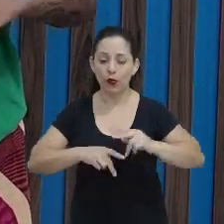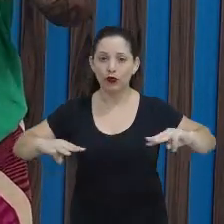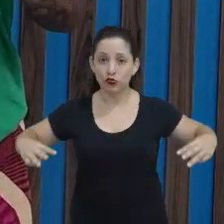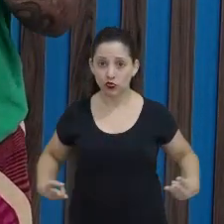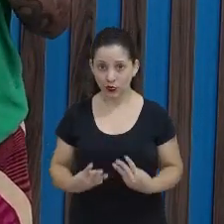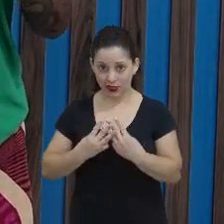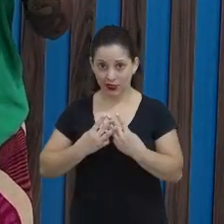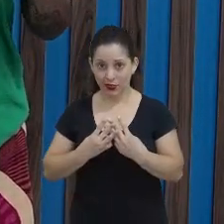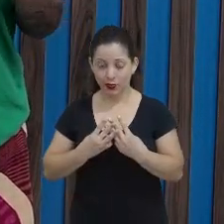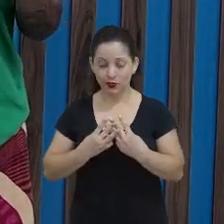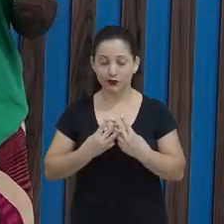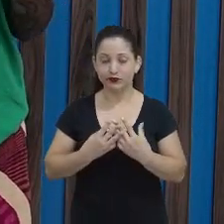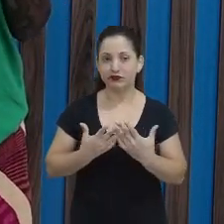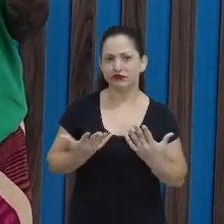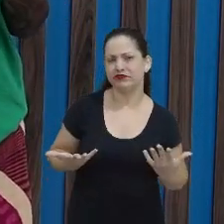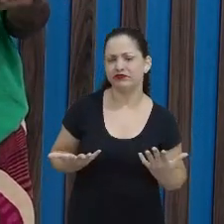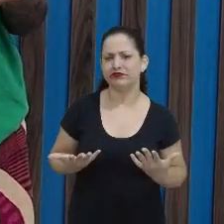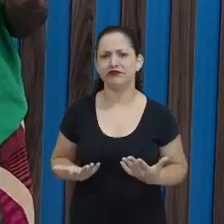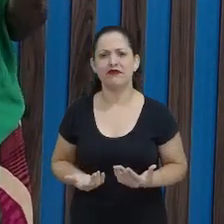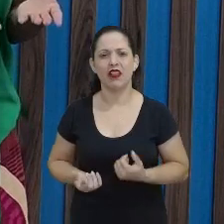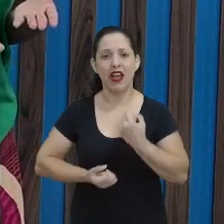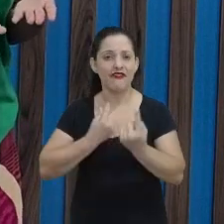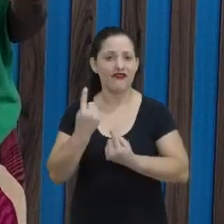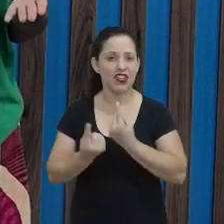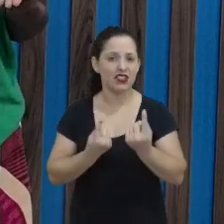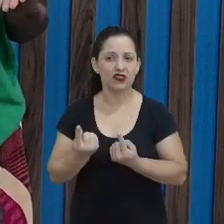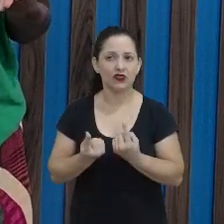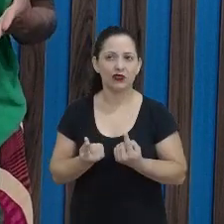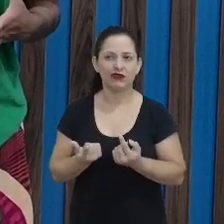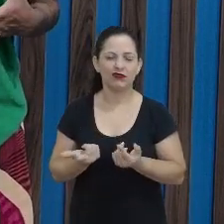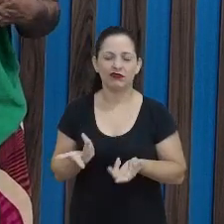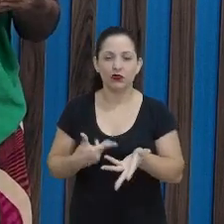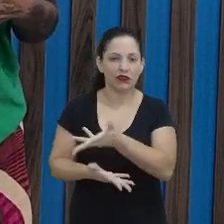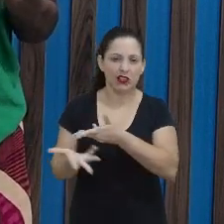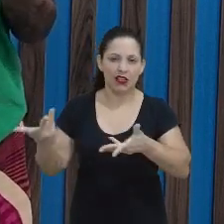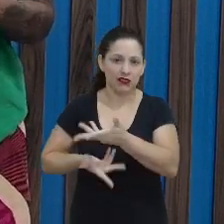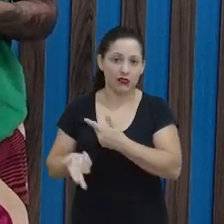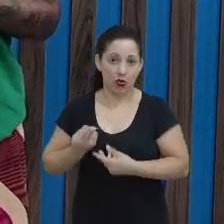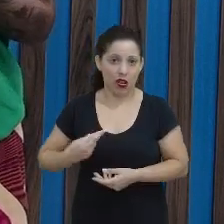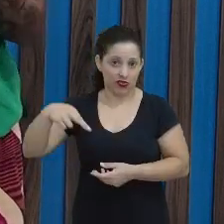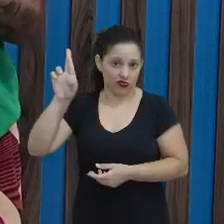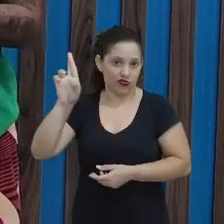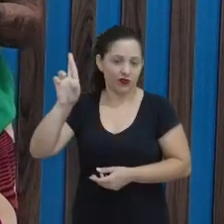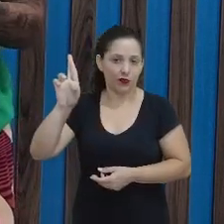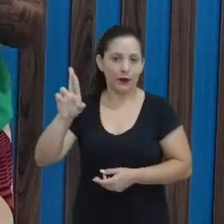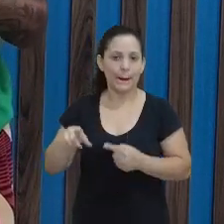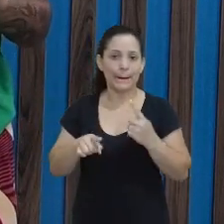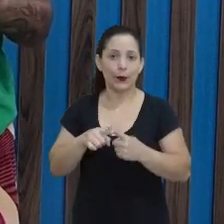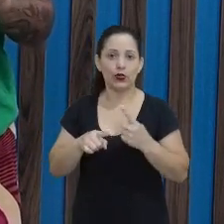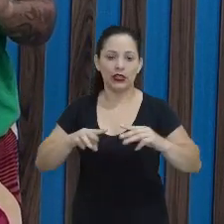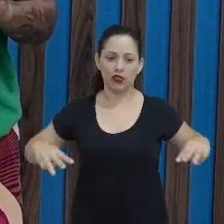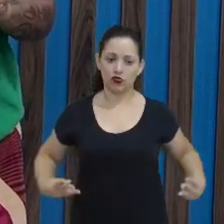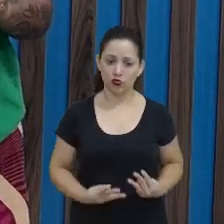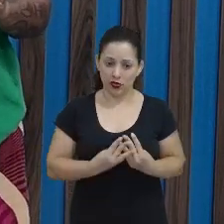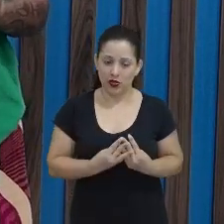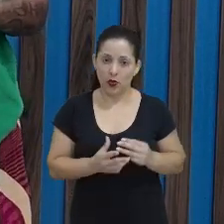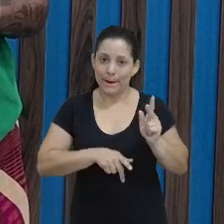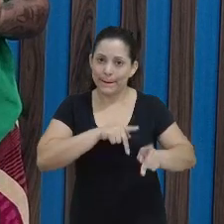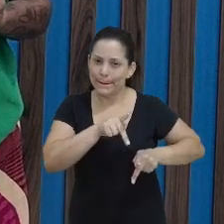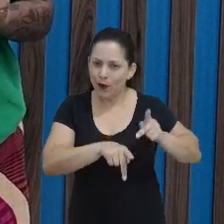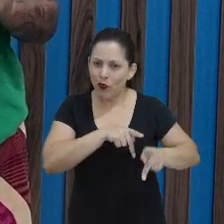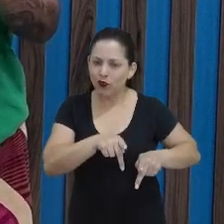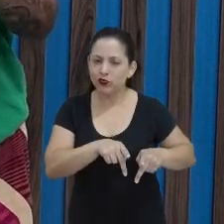nem sempre pratica a religião judaica, tá? Porque ser judeu é uma etnia. Isso é um assunto para a gente debater